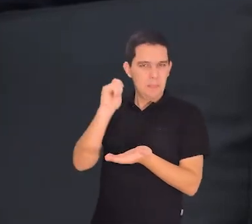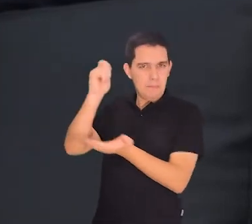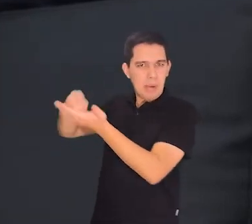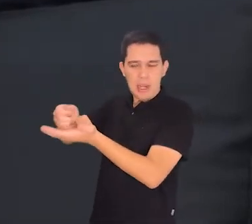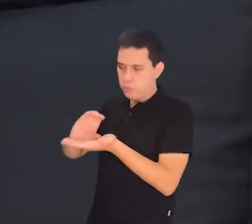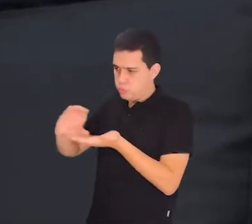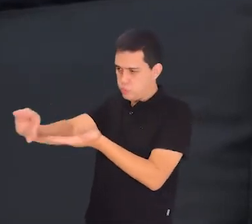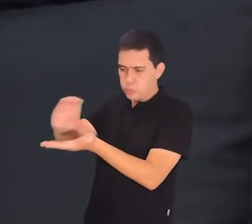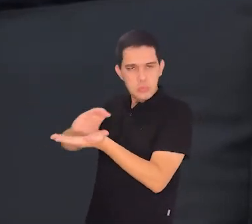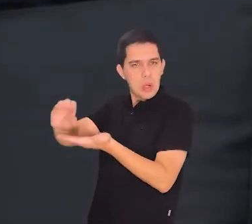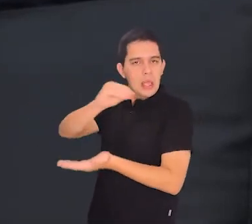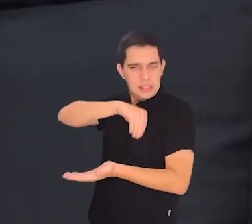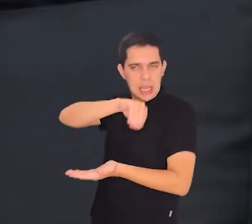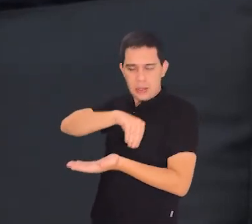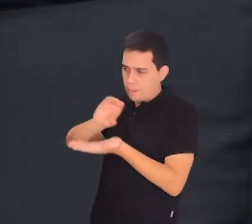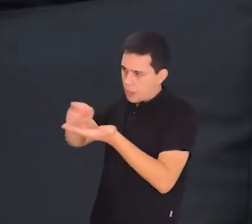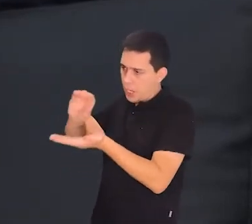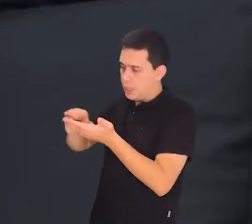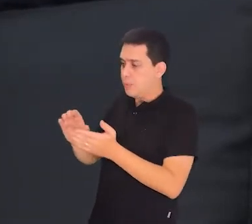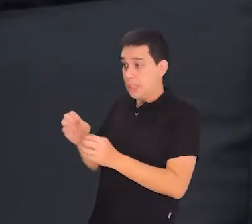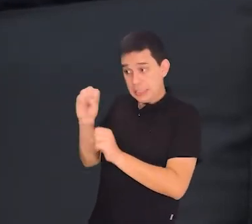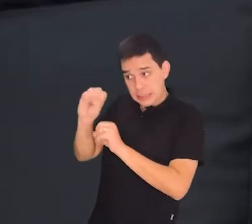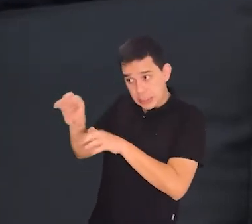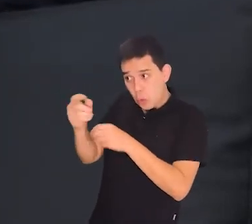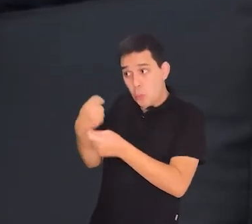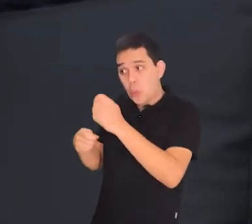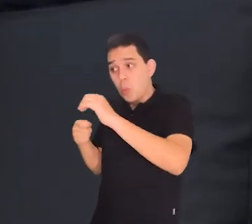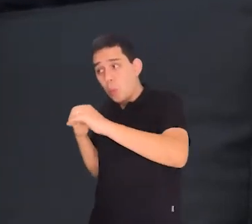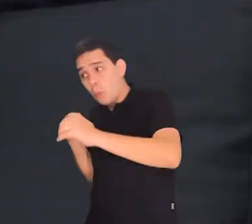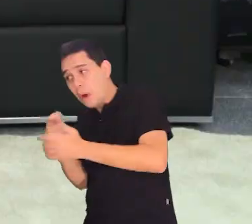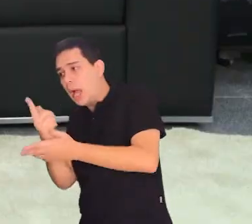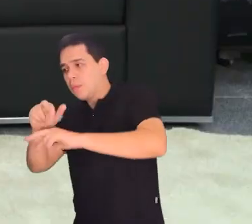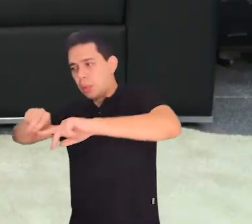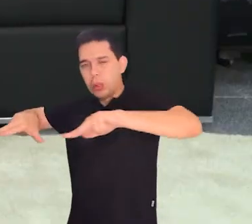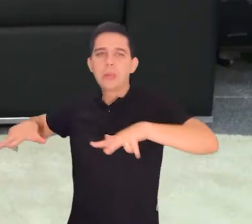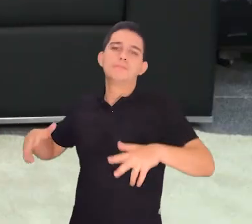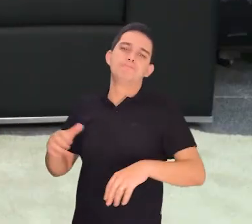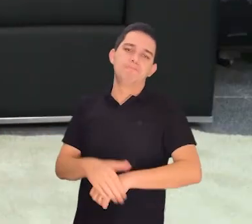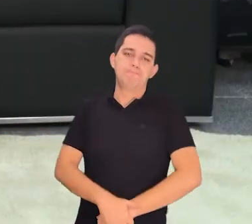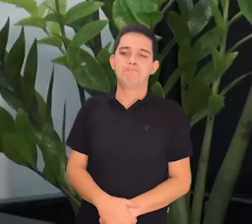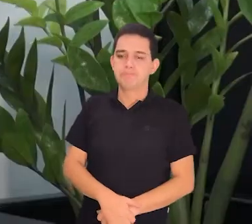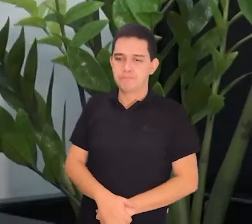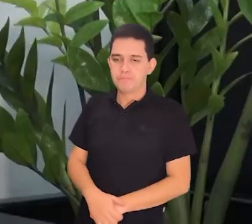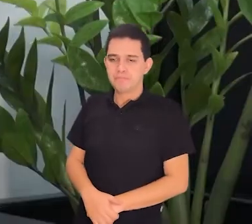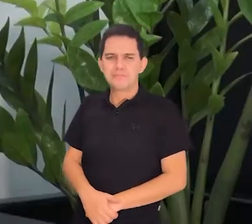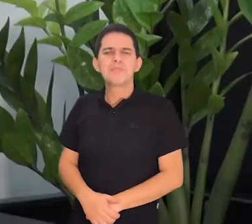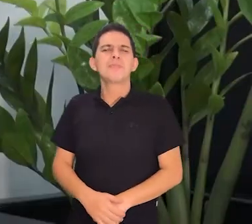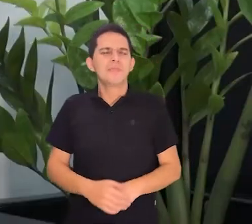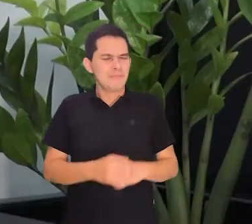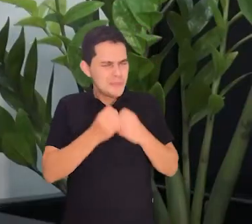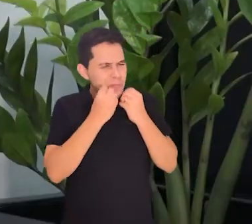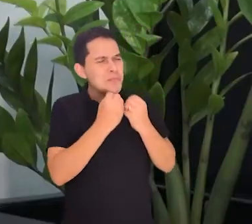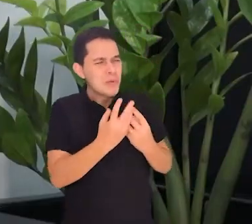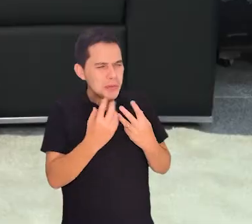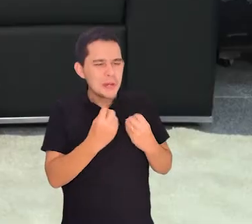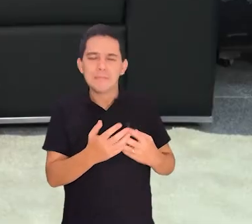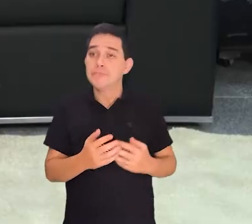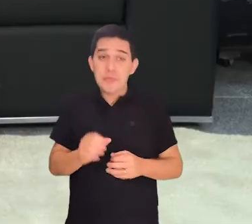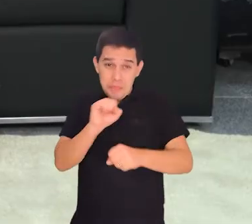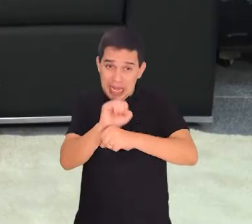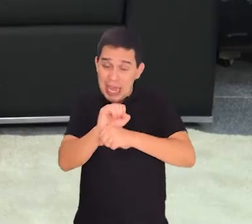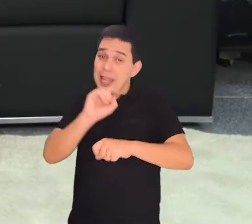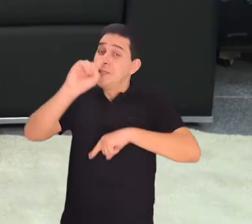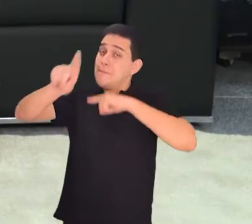pressão salarial, reduz a pressão por benefícios e por aí vai. Muito bom, João. Nós vamos para um rápido intervalo. Hoje